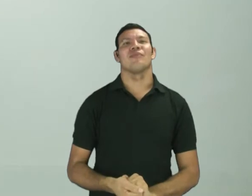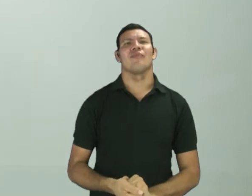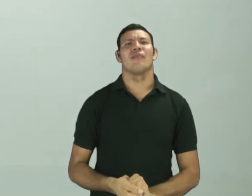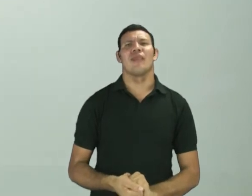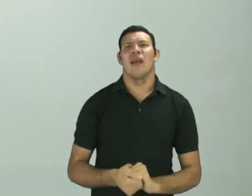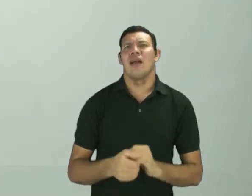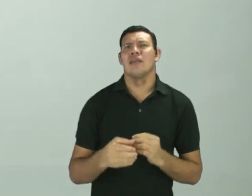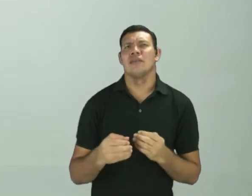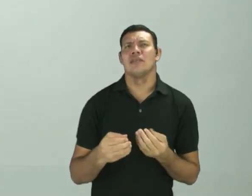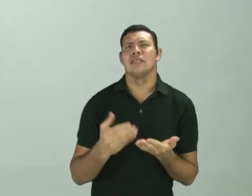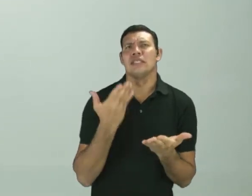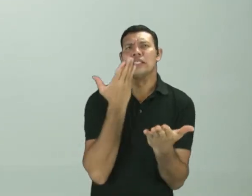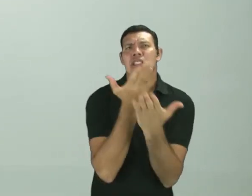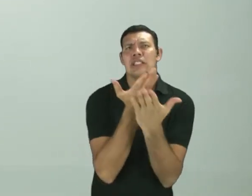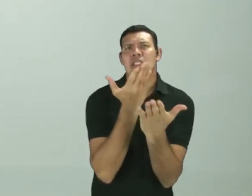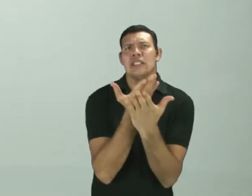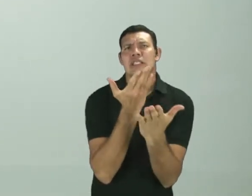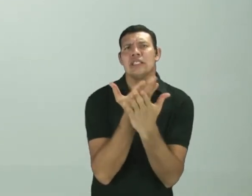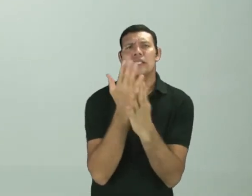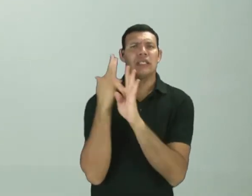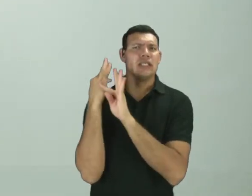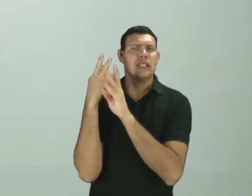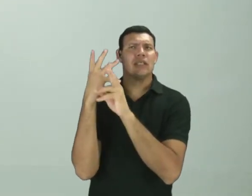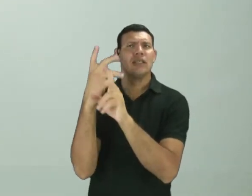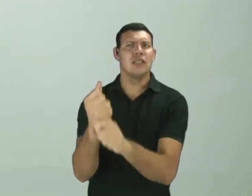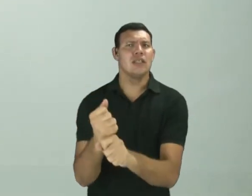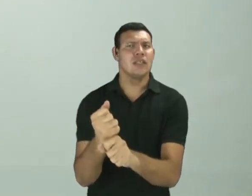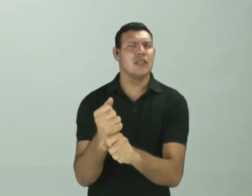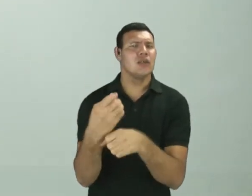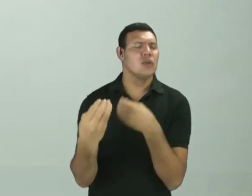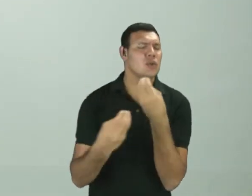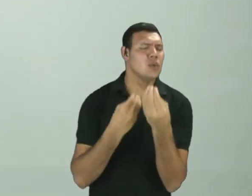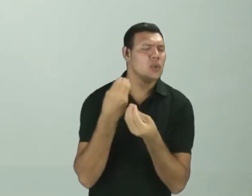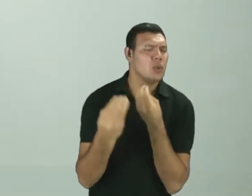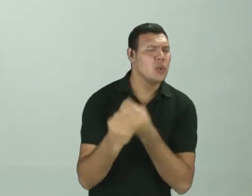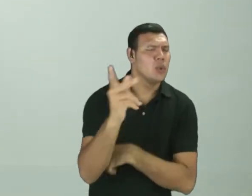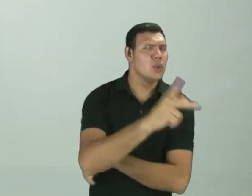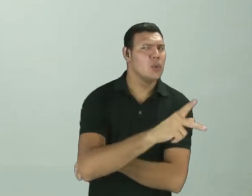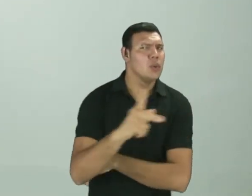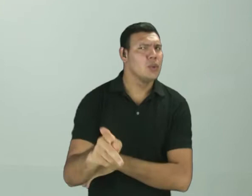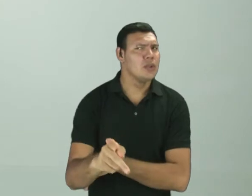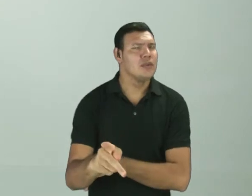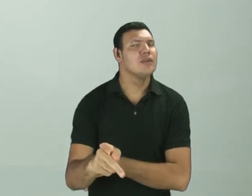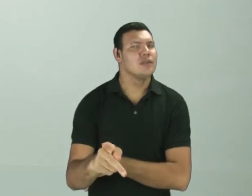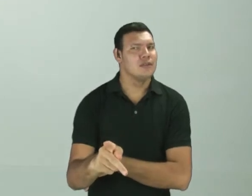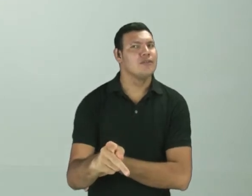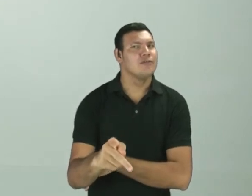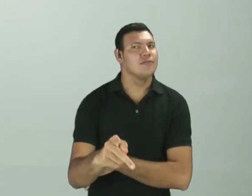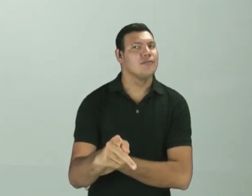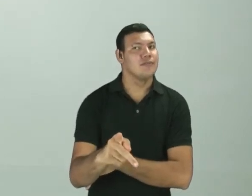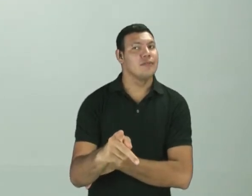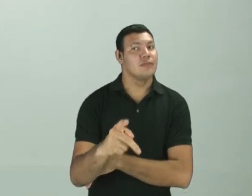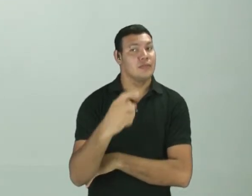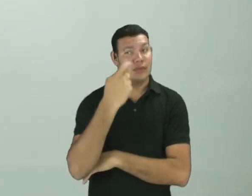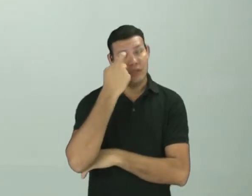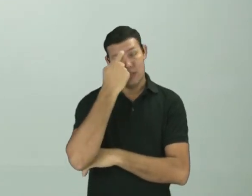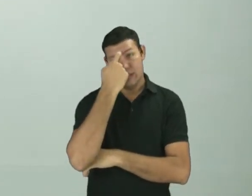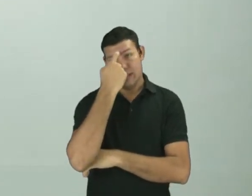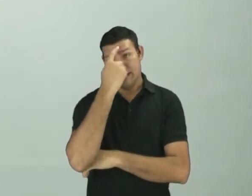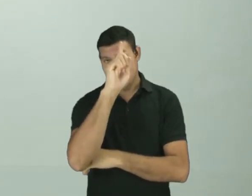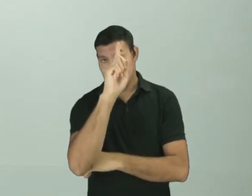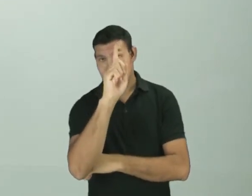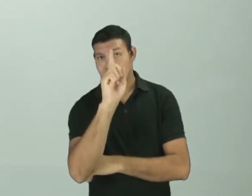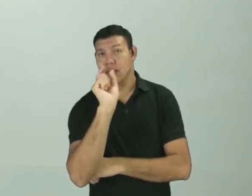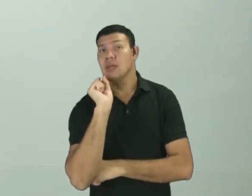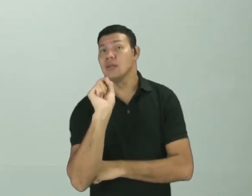Como iremos estudar este repasso, professor? Pessoal, olha só, a ideia dessa aula, o ideal, né, seria que